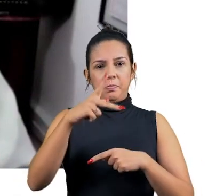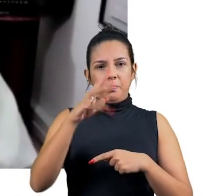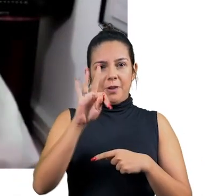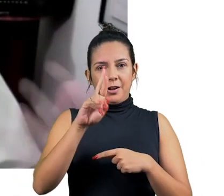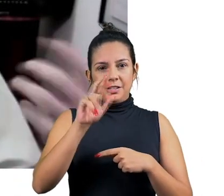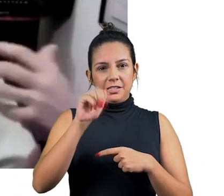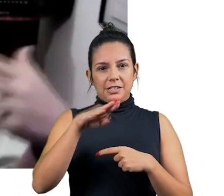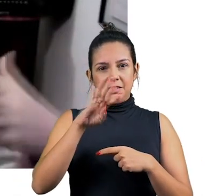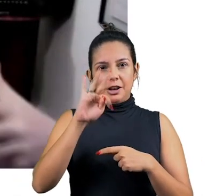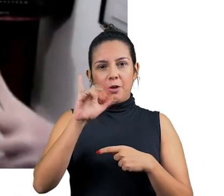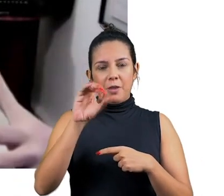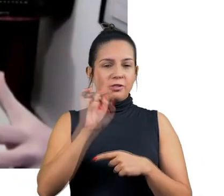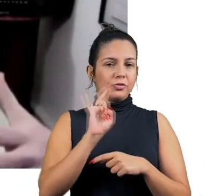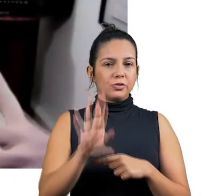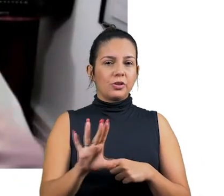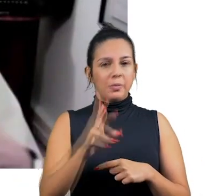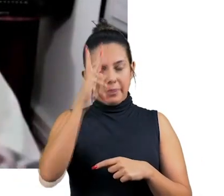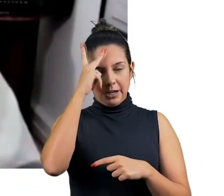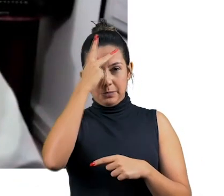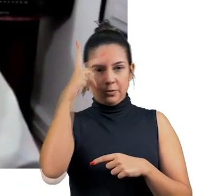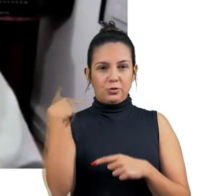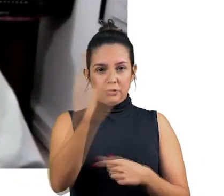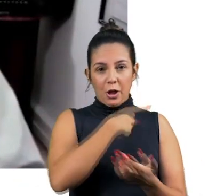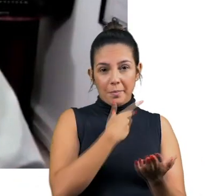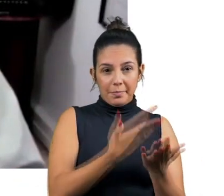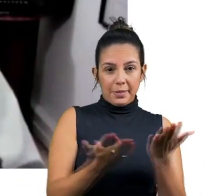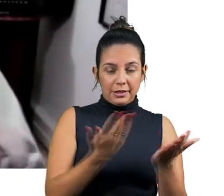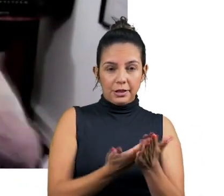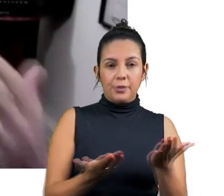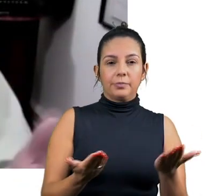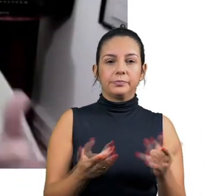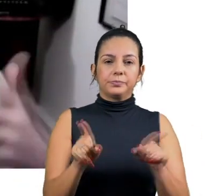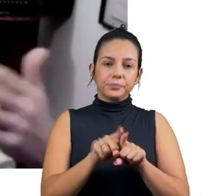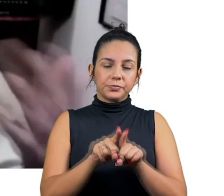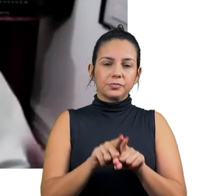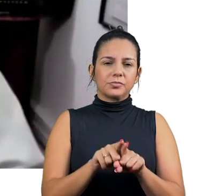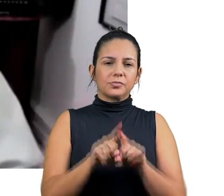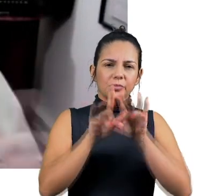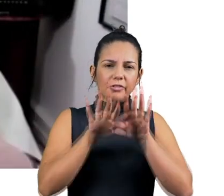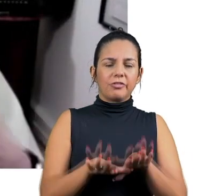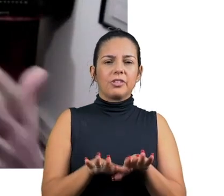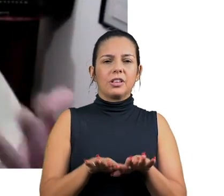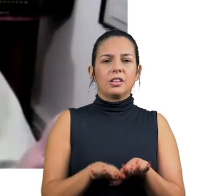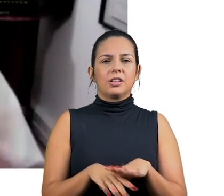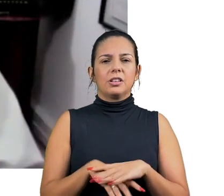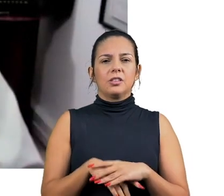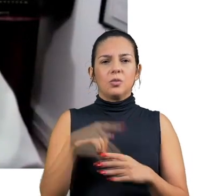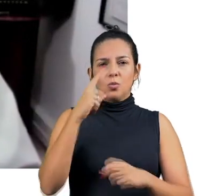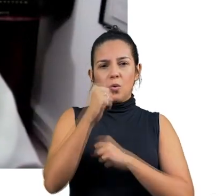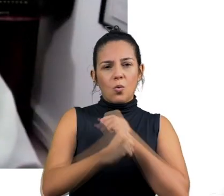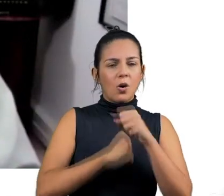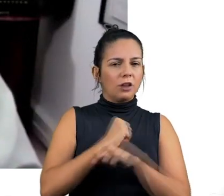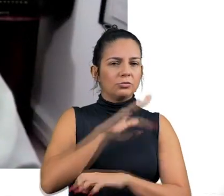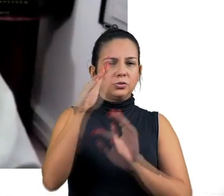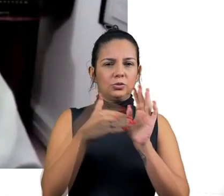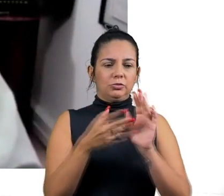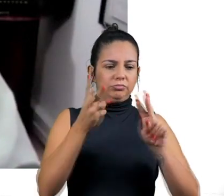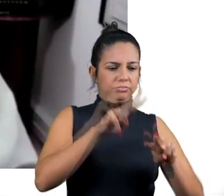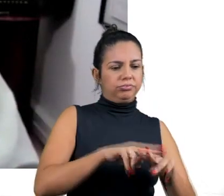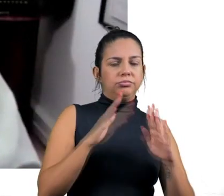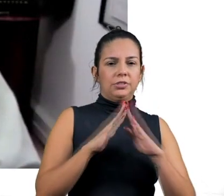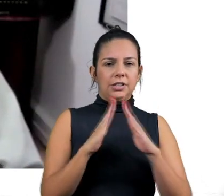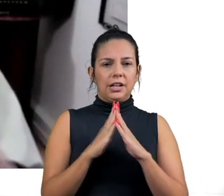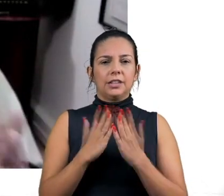sair da pandemia, não só pelas pessoas que a gente perdeu, mas por ficar praticamente um ano inteiro